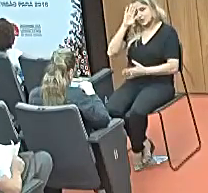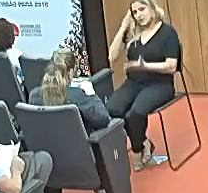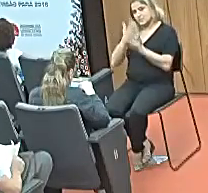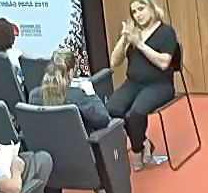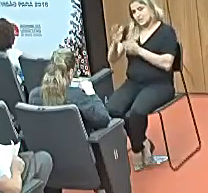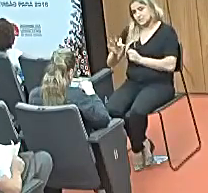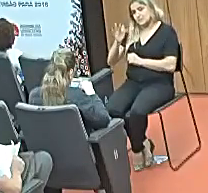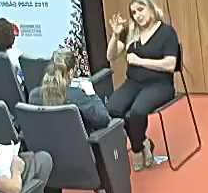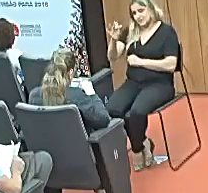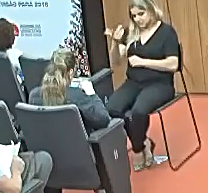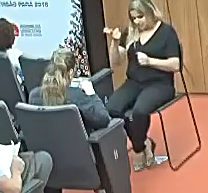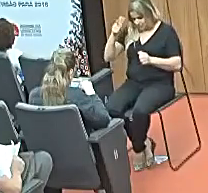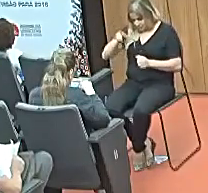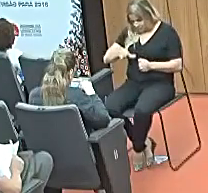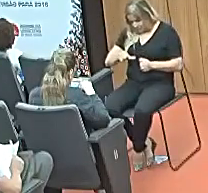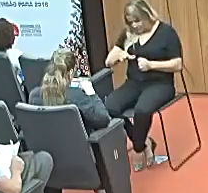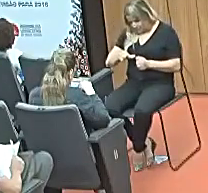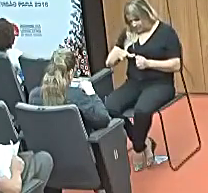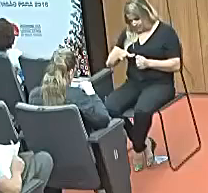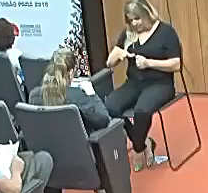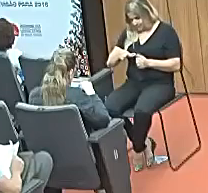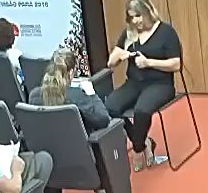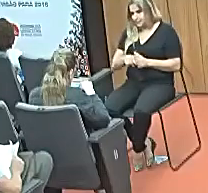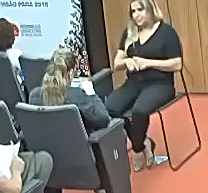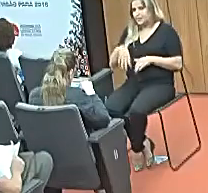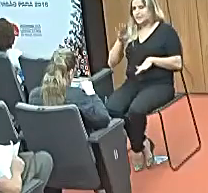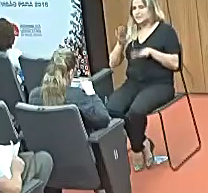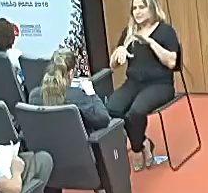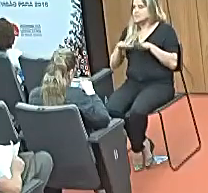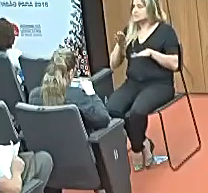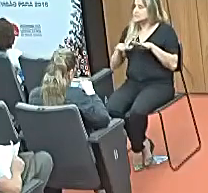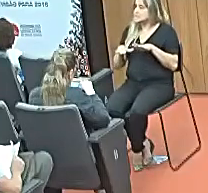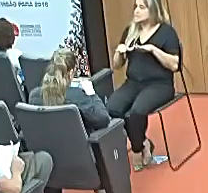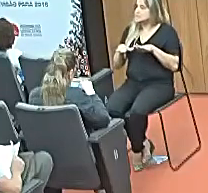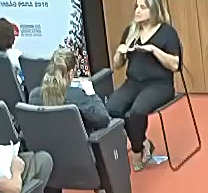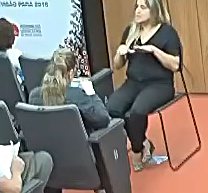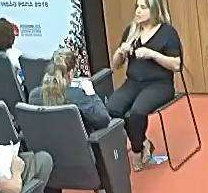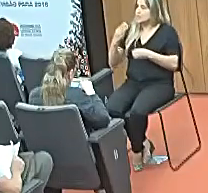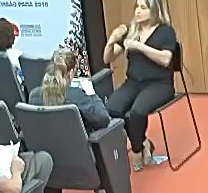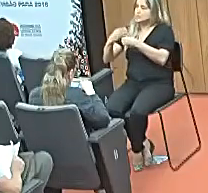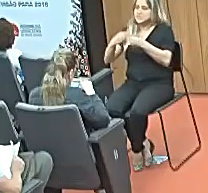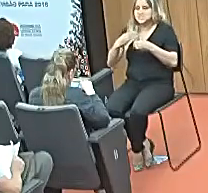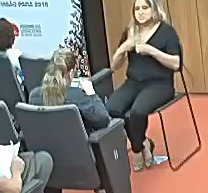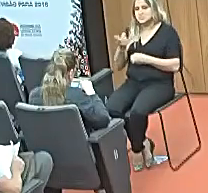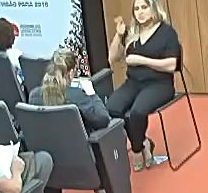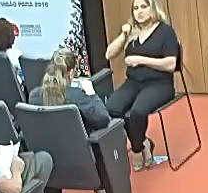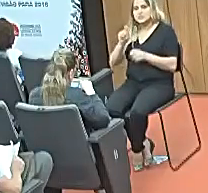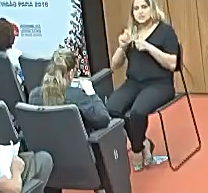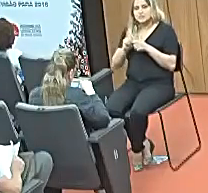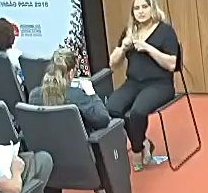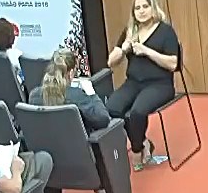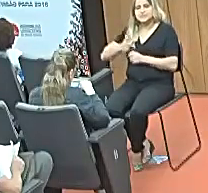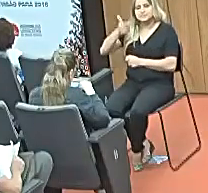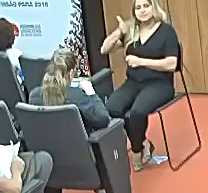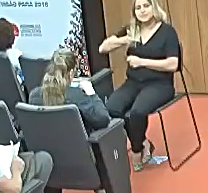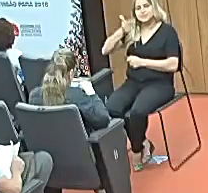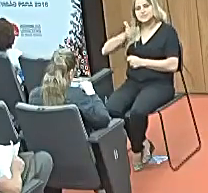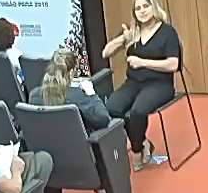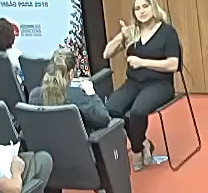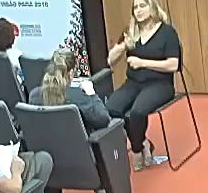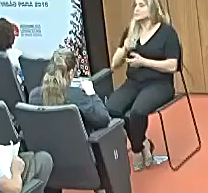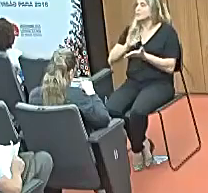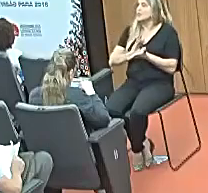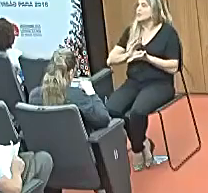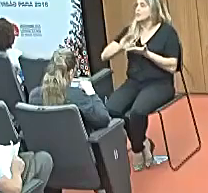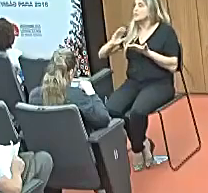que muitas vezes os municípios onde eles residem não tem condições o segundo foi a portar recursos